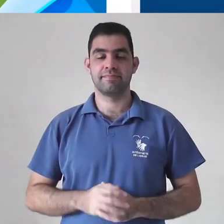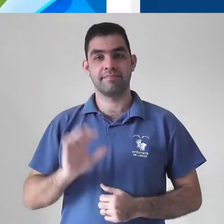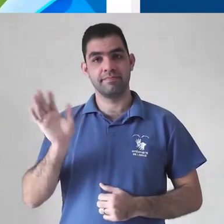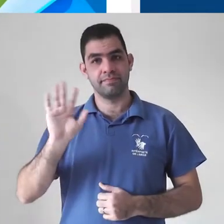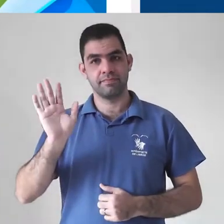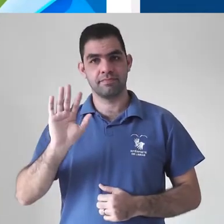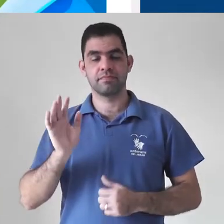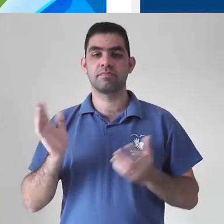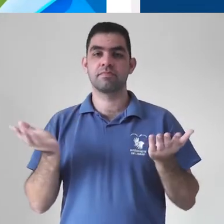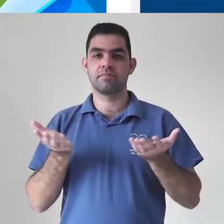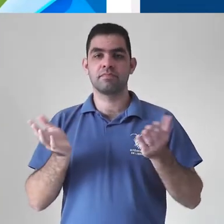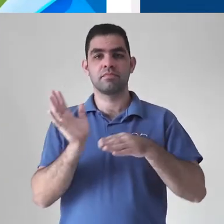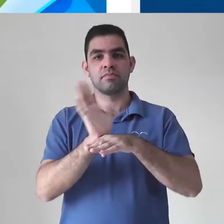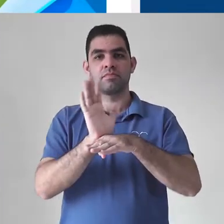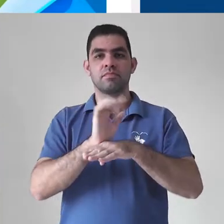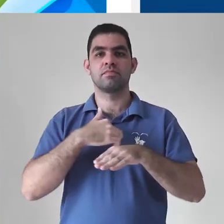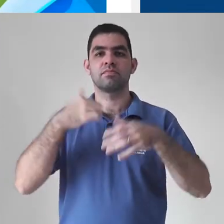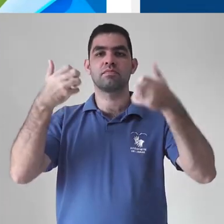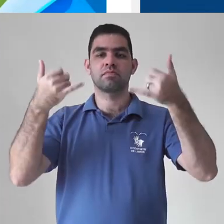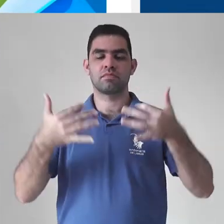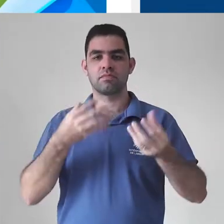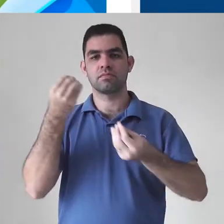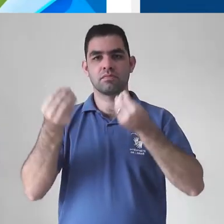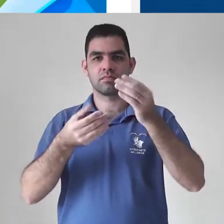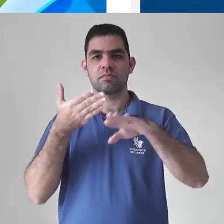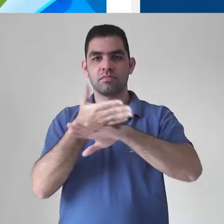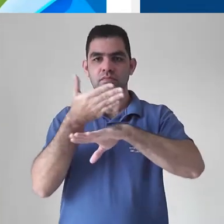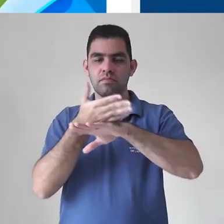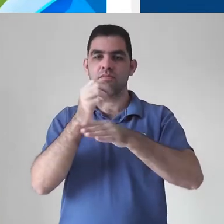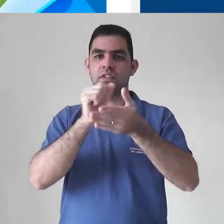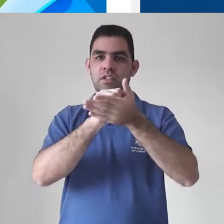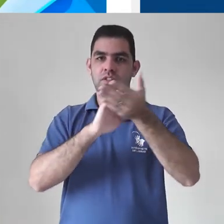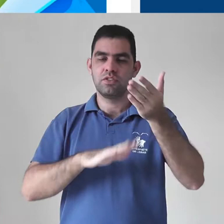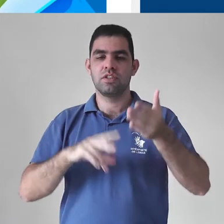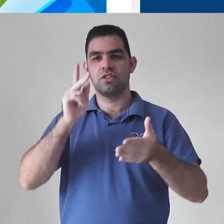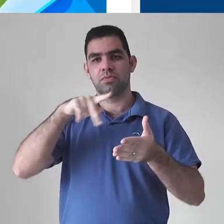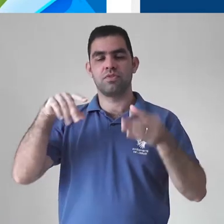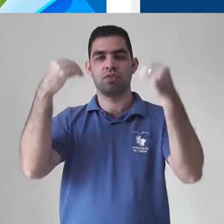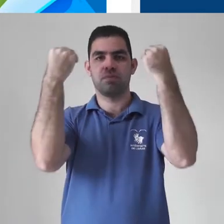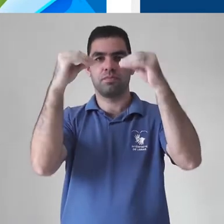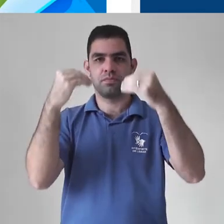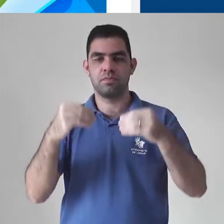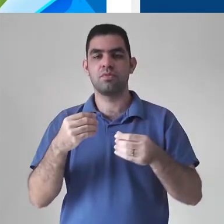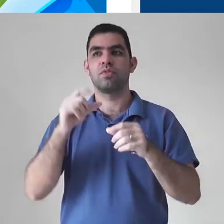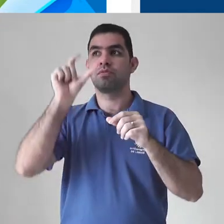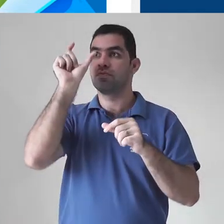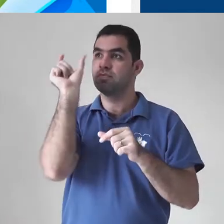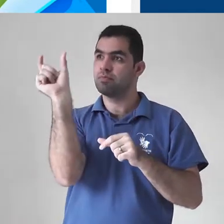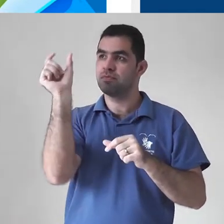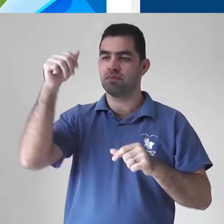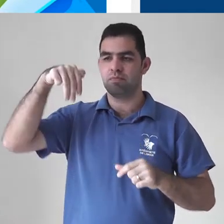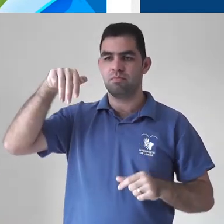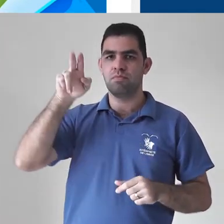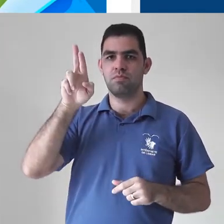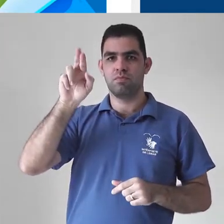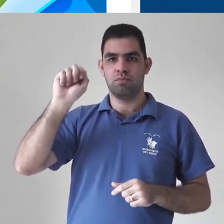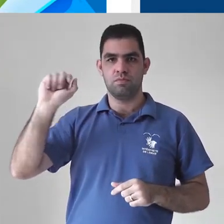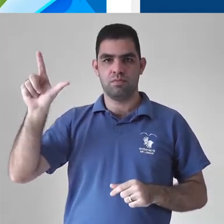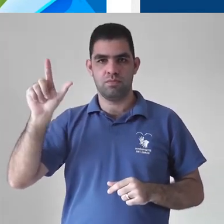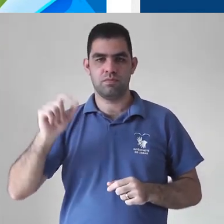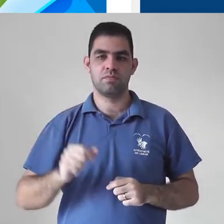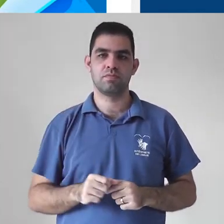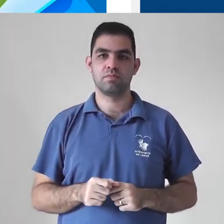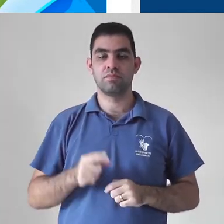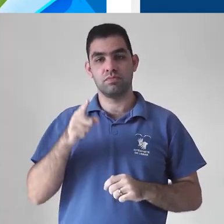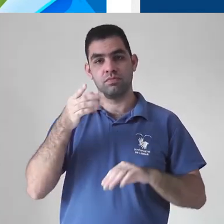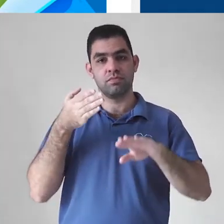o Olá nesse vídeo é mostrar como acessar as atividades postadas pelo professor na aba moral além do acesso